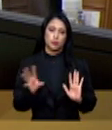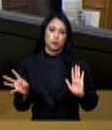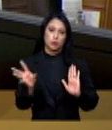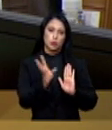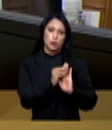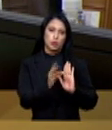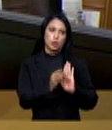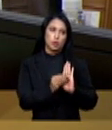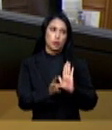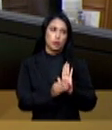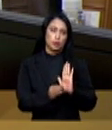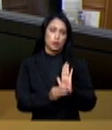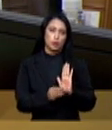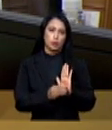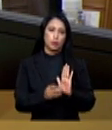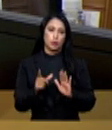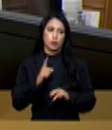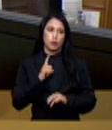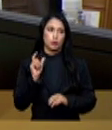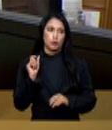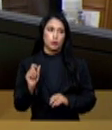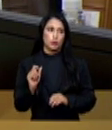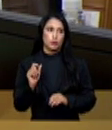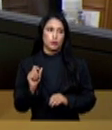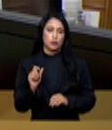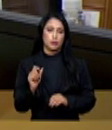conteúdo de natureza eminentemente